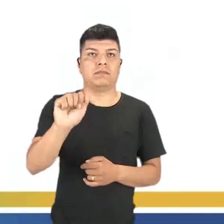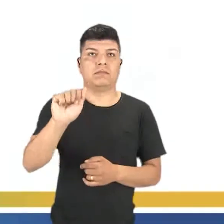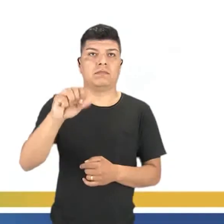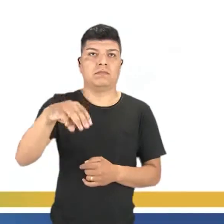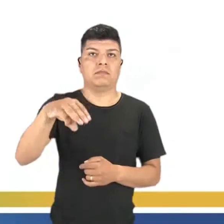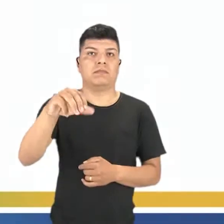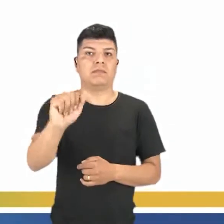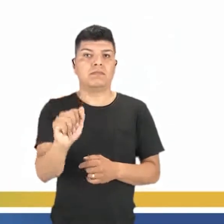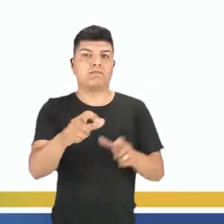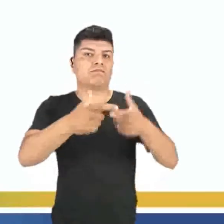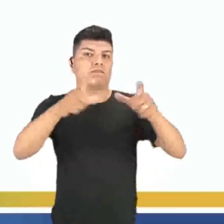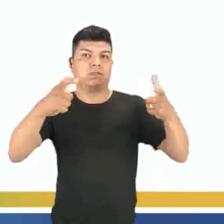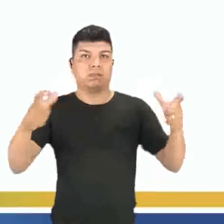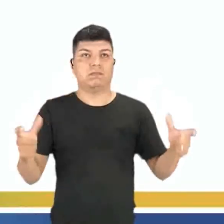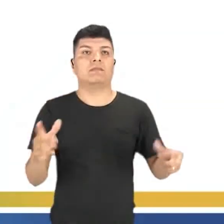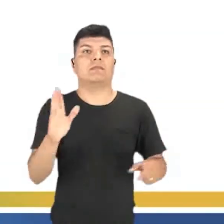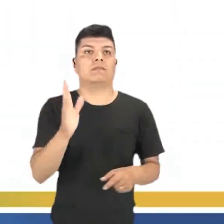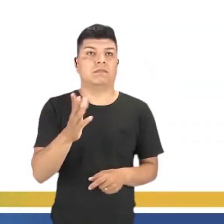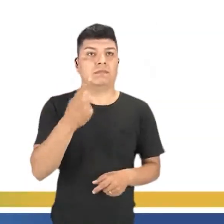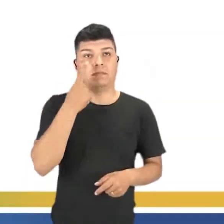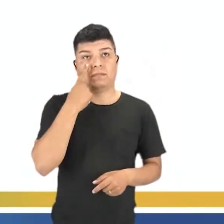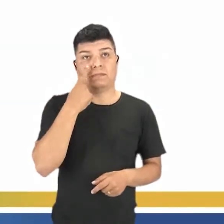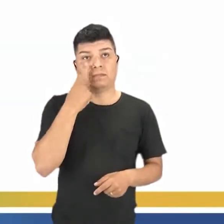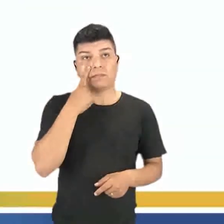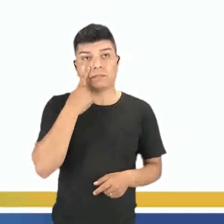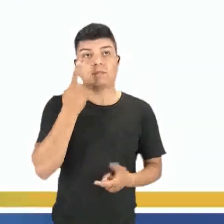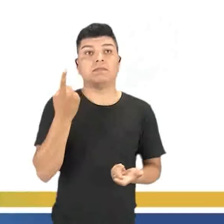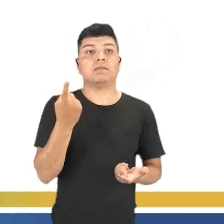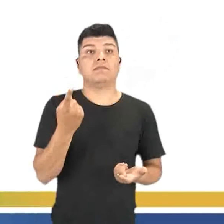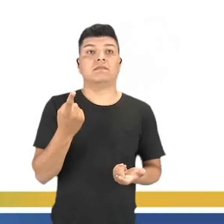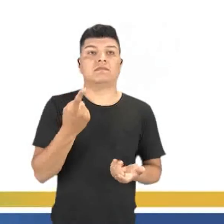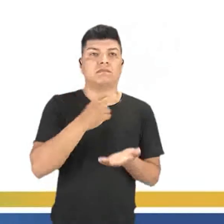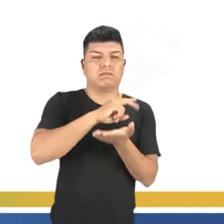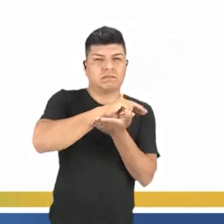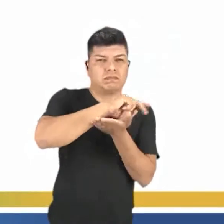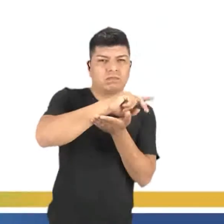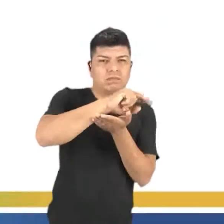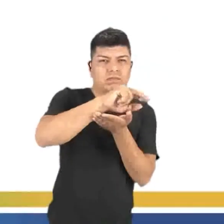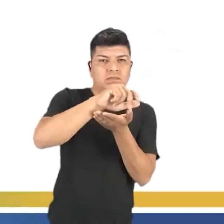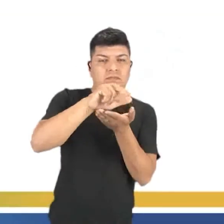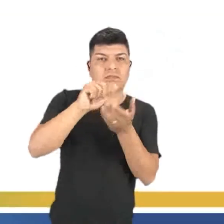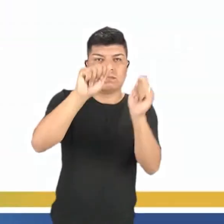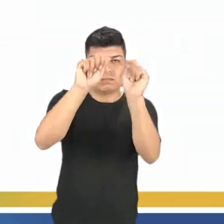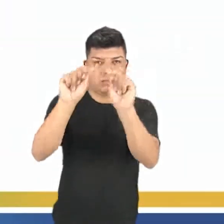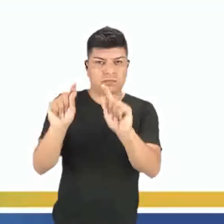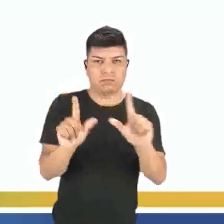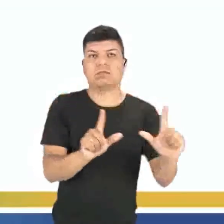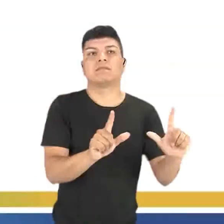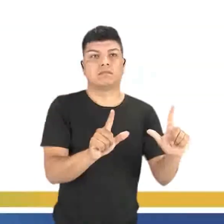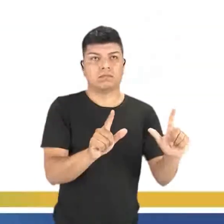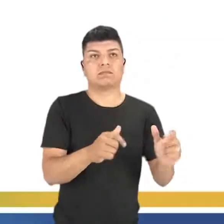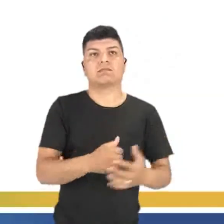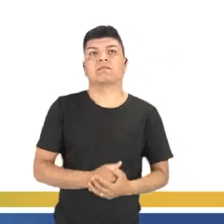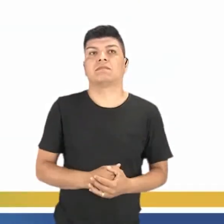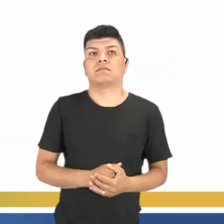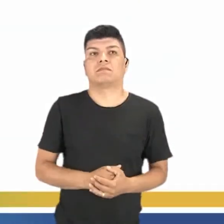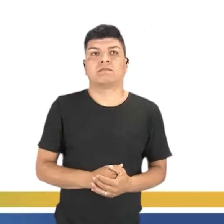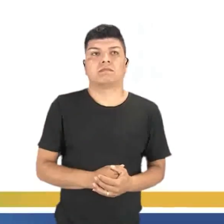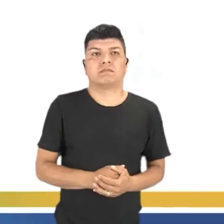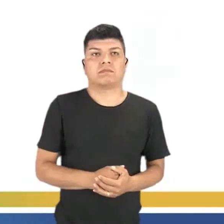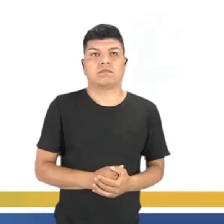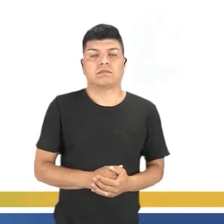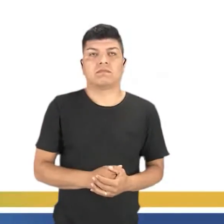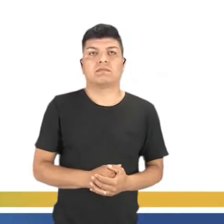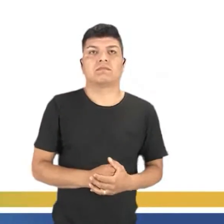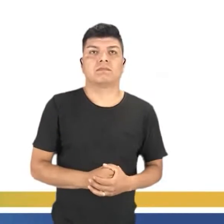obra mais extensa, tá? Como vocês estão vendo aí, Declaração Trágica, Os Campos Elíseos, né? E